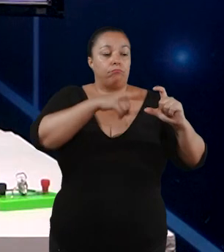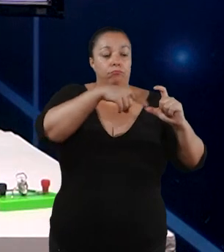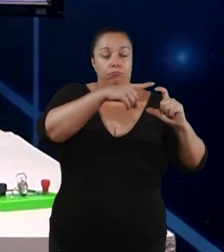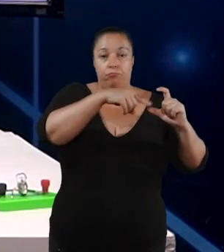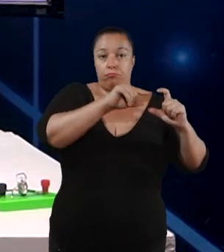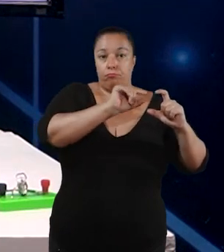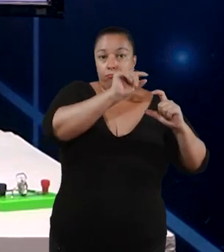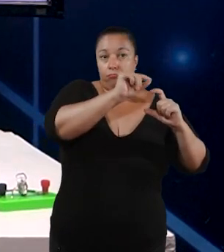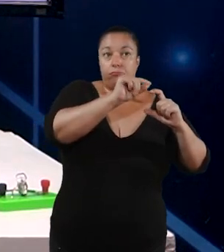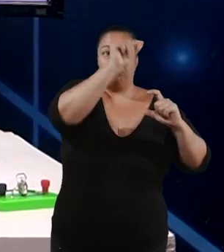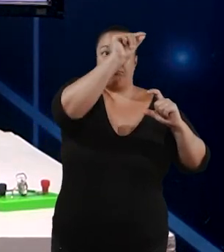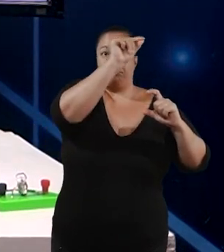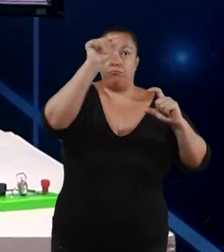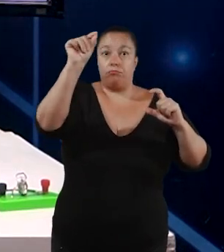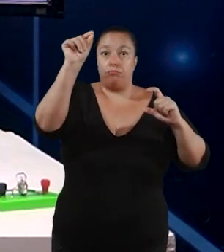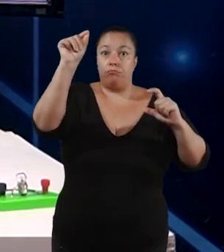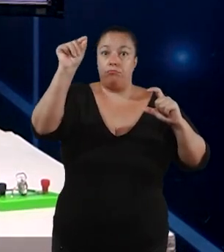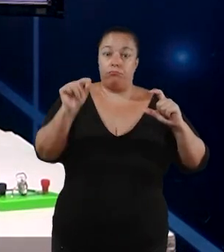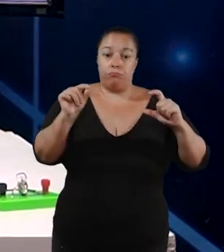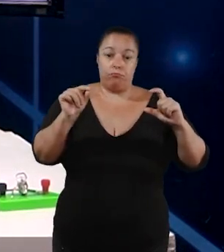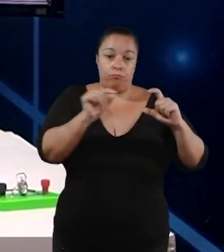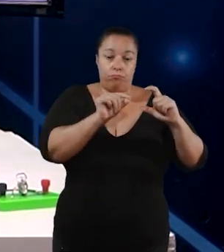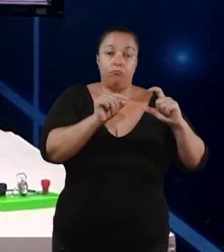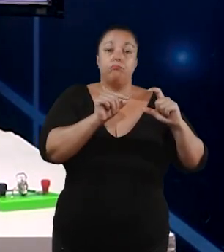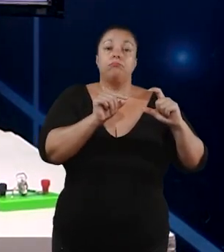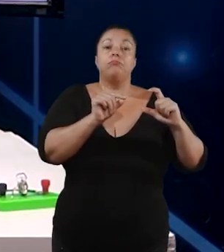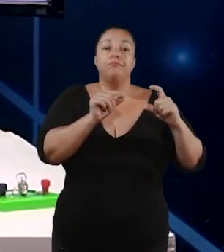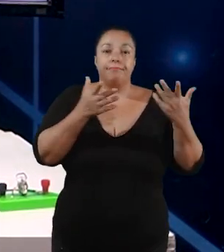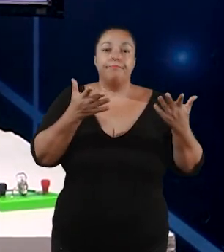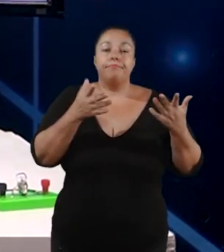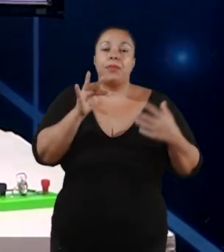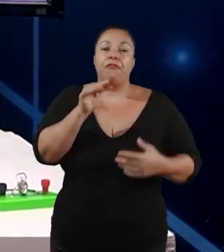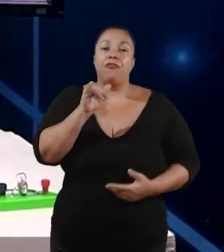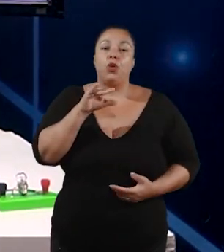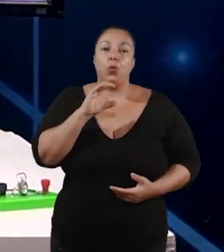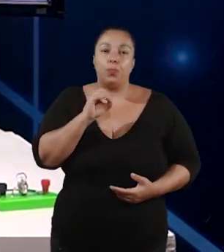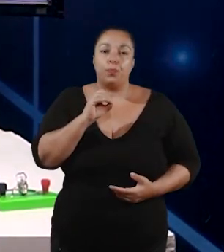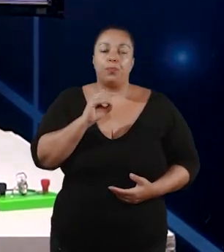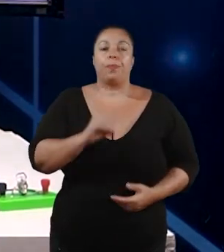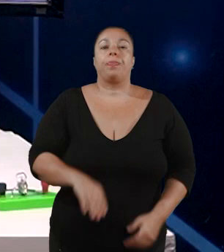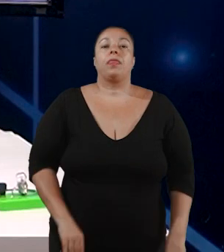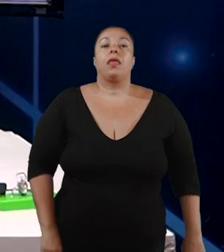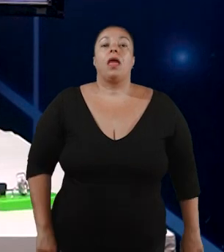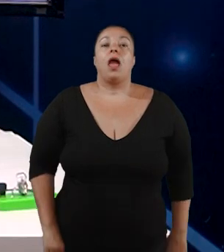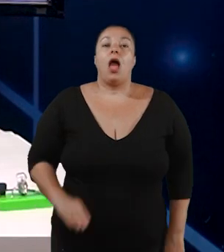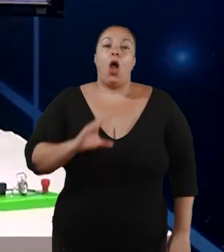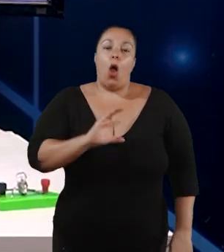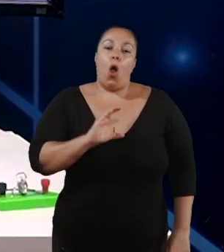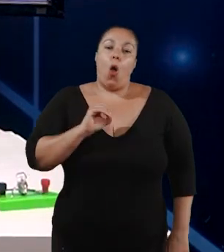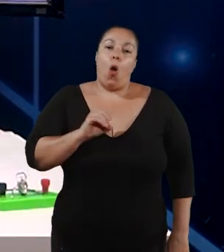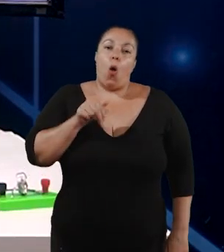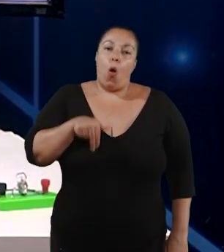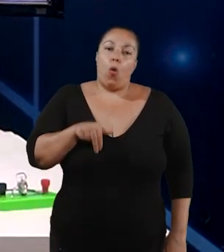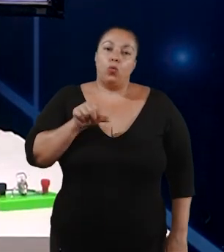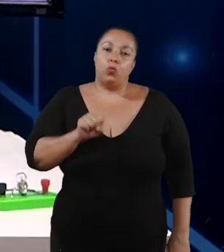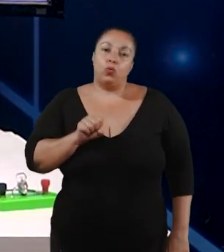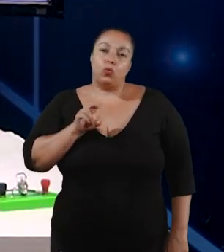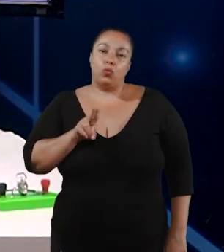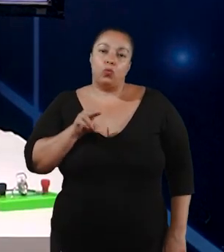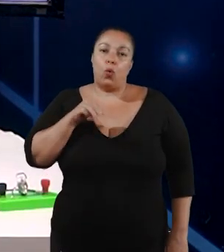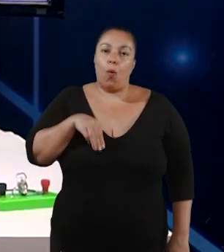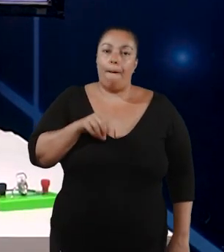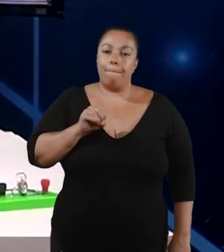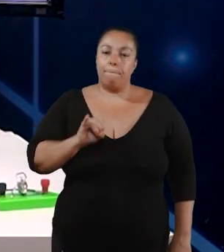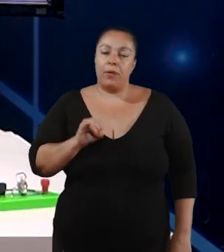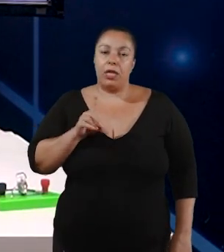volta no outro polo da bateria e assim por diante. Consumidor. Pode ser uma lâmpada ou motores, tá?